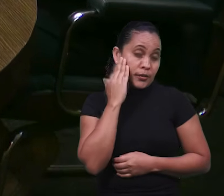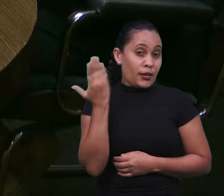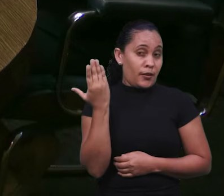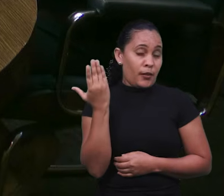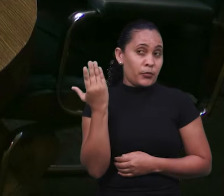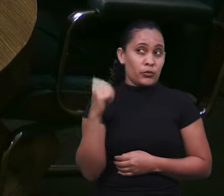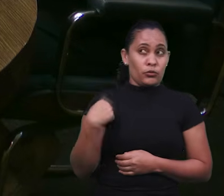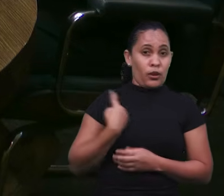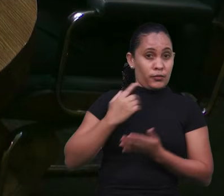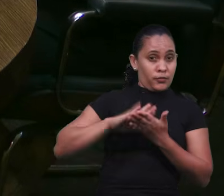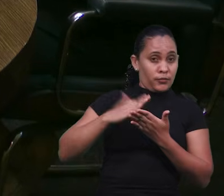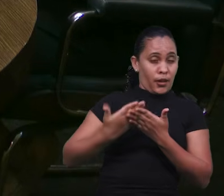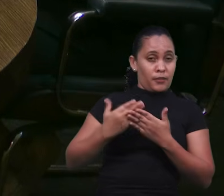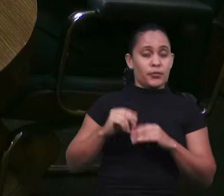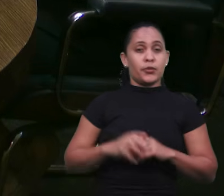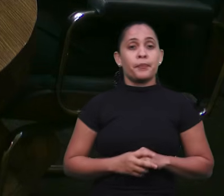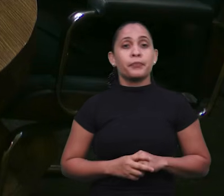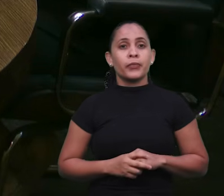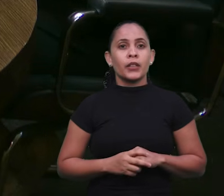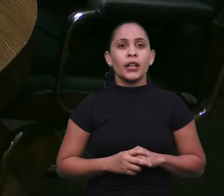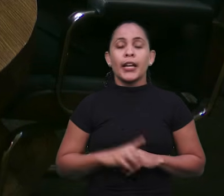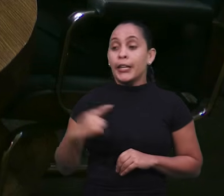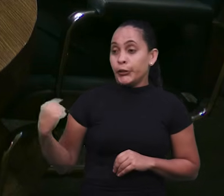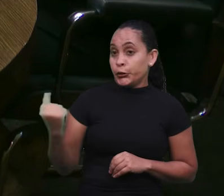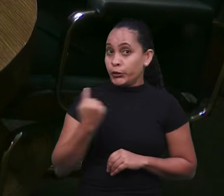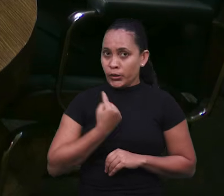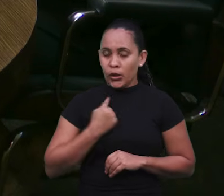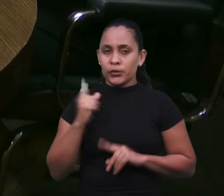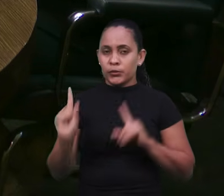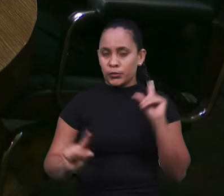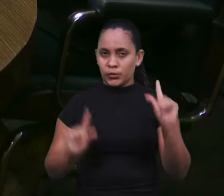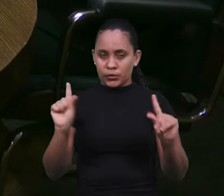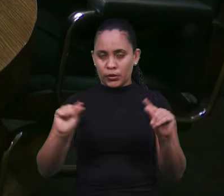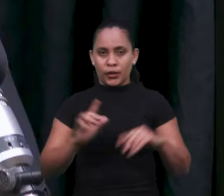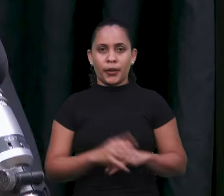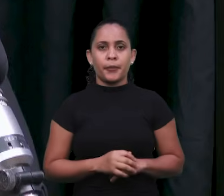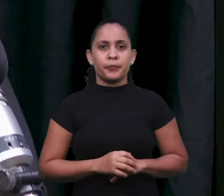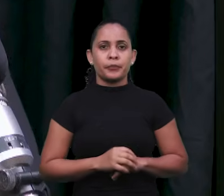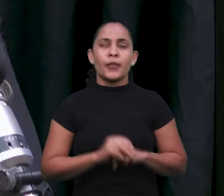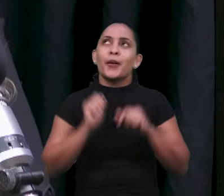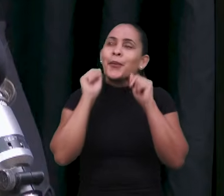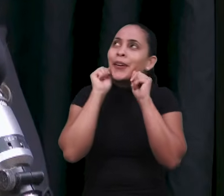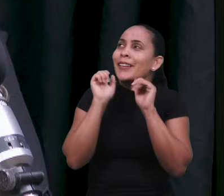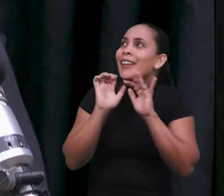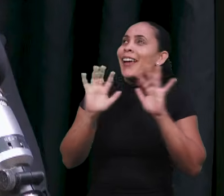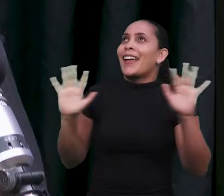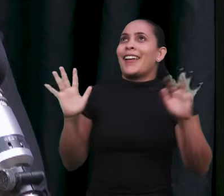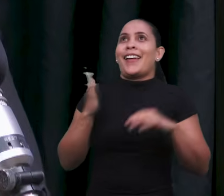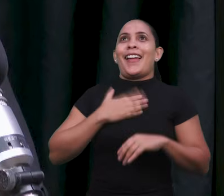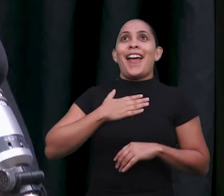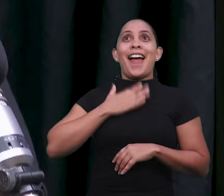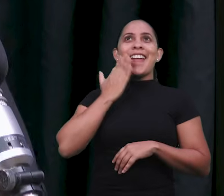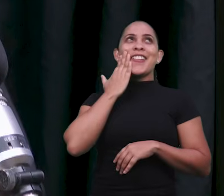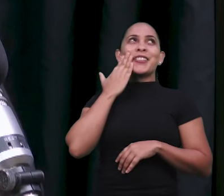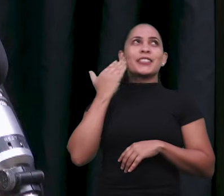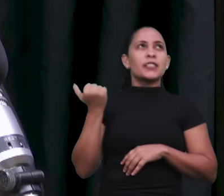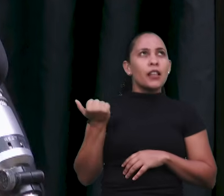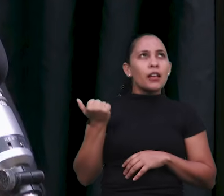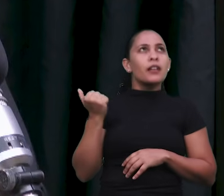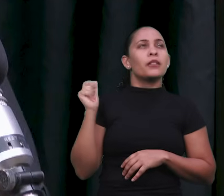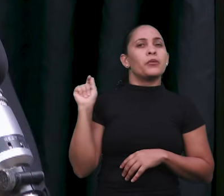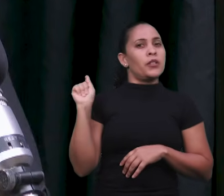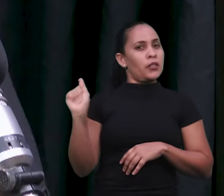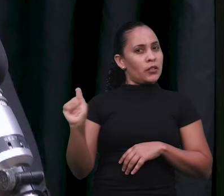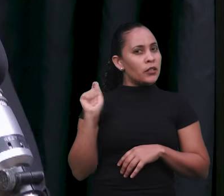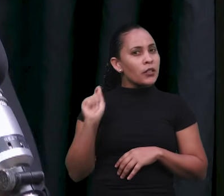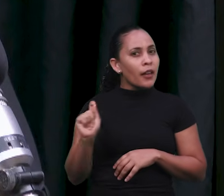sabe disso? Irmãos, a gente não acorda ó, meu Deus, eu sei o que é nascer do